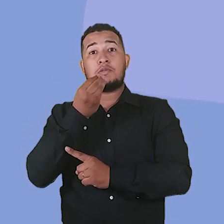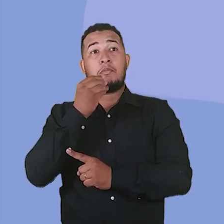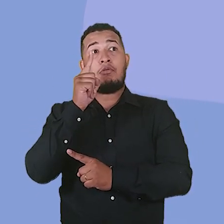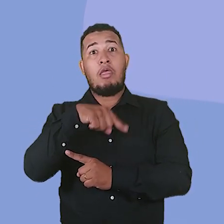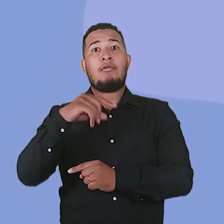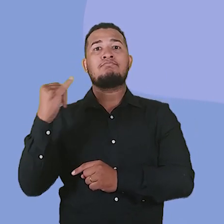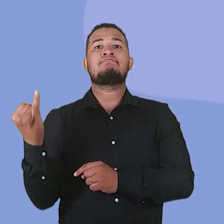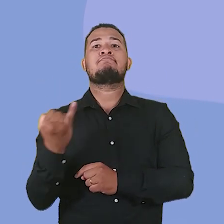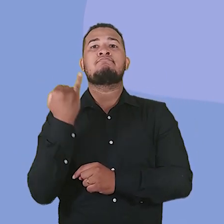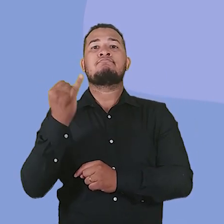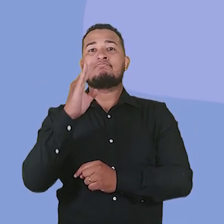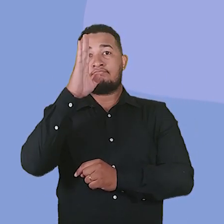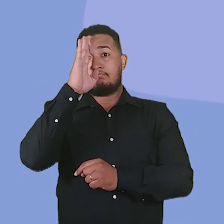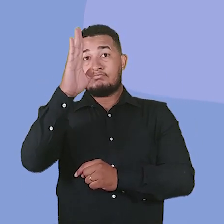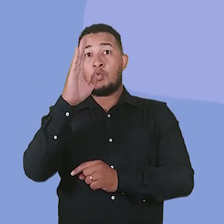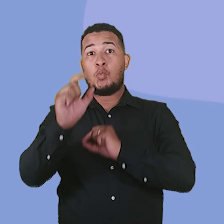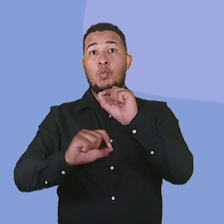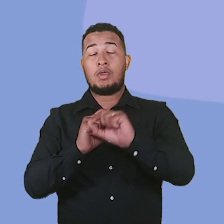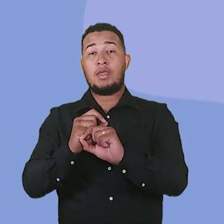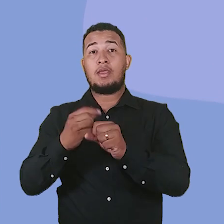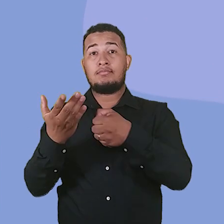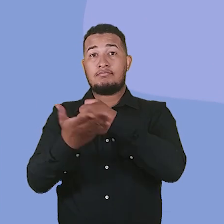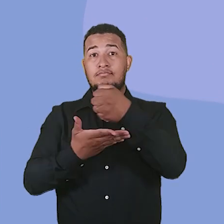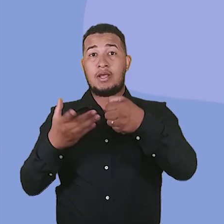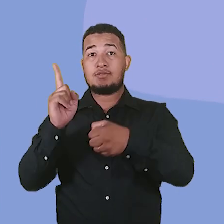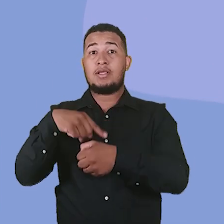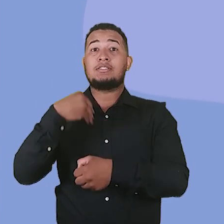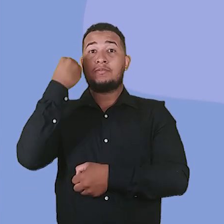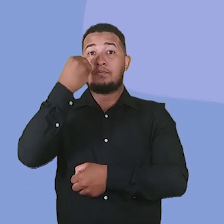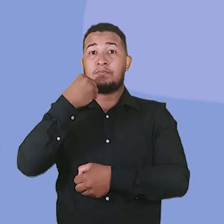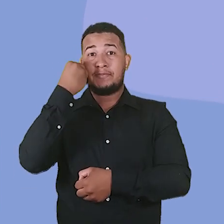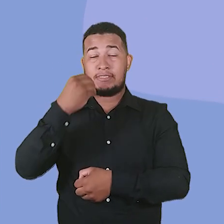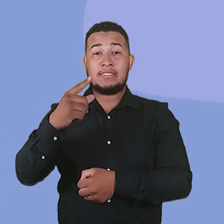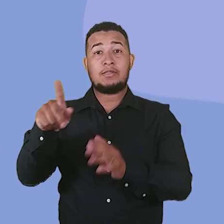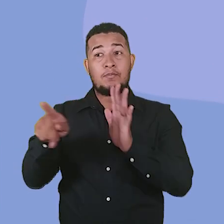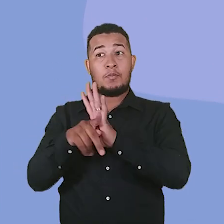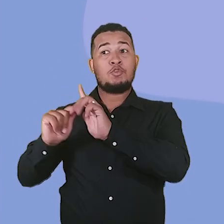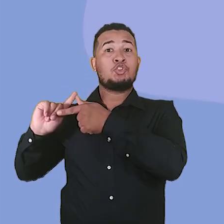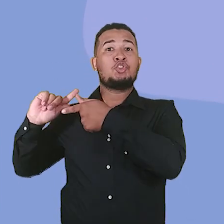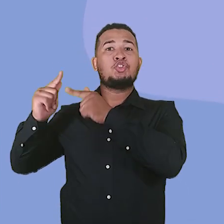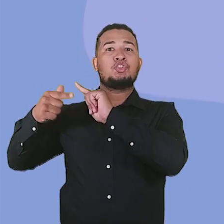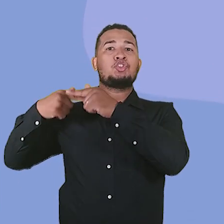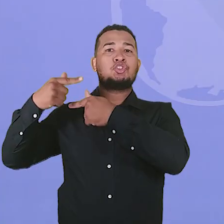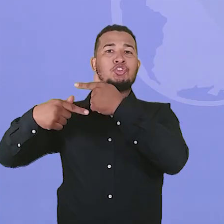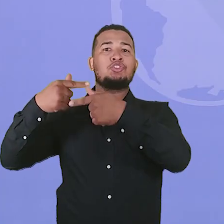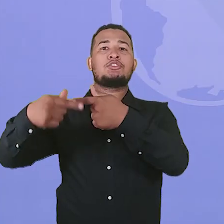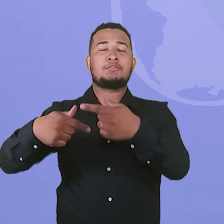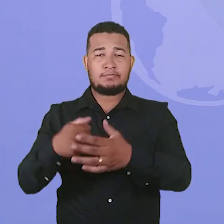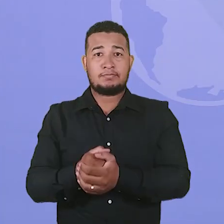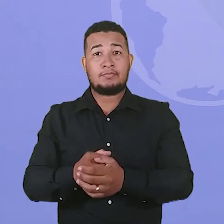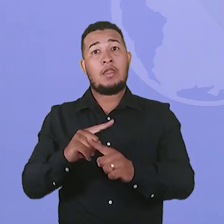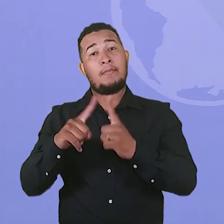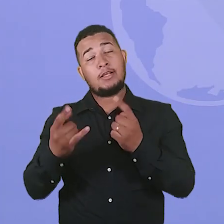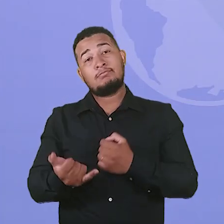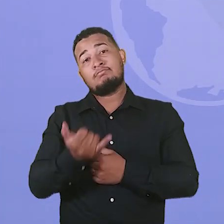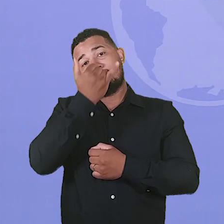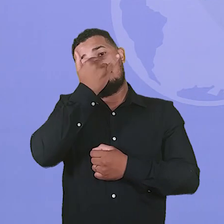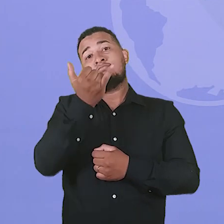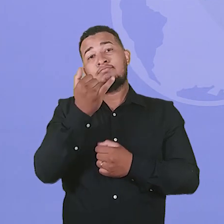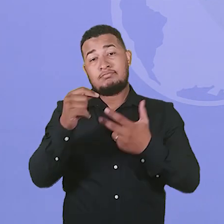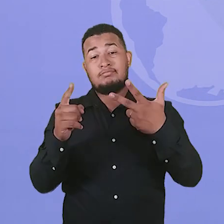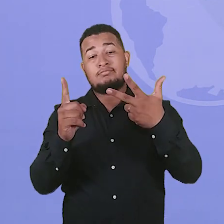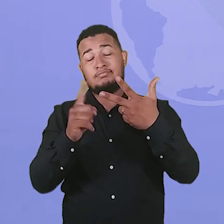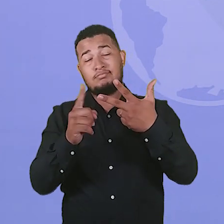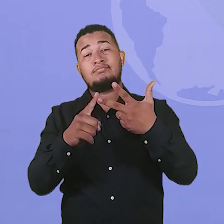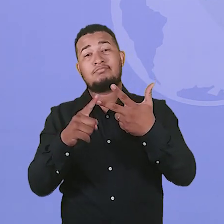ele é fundamentado na experiência que nos é transmitido de geração para geração. Infelizmente, o